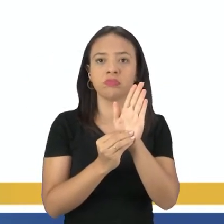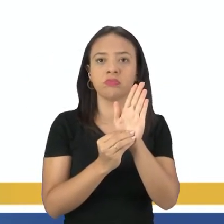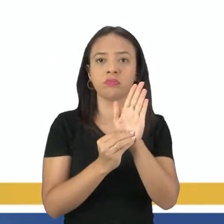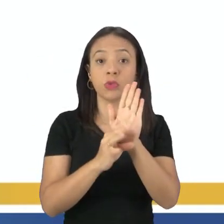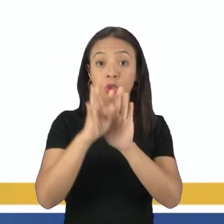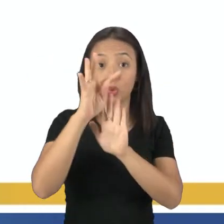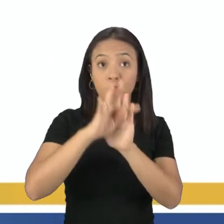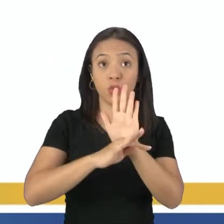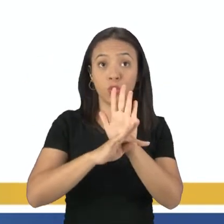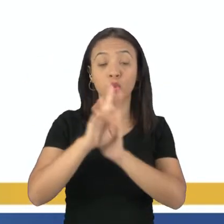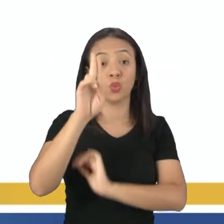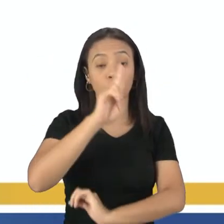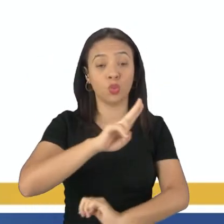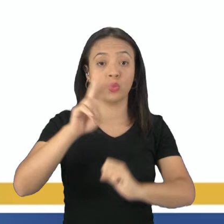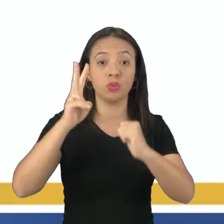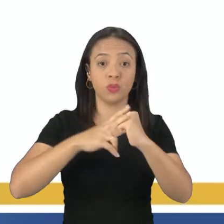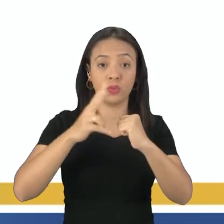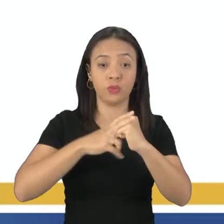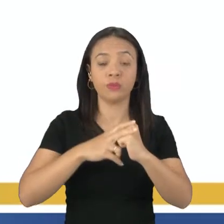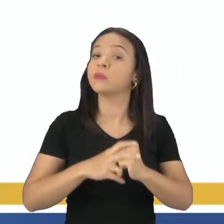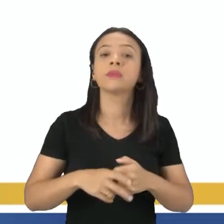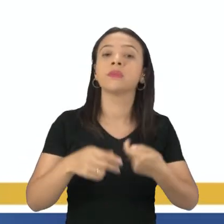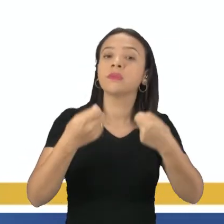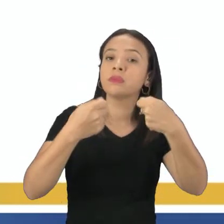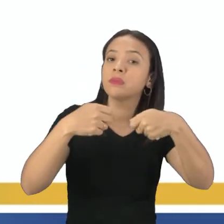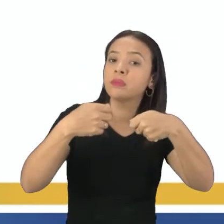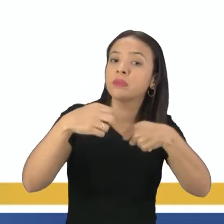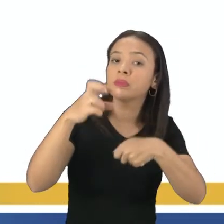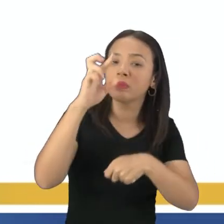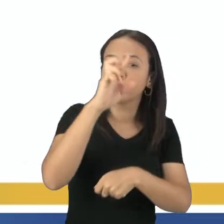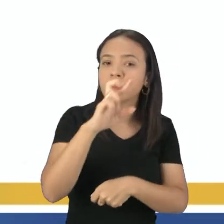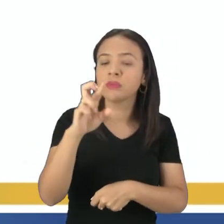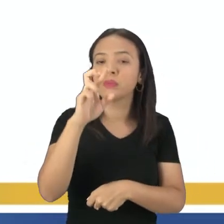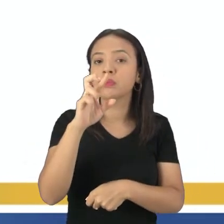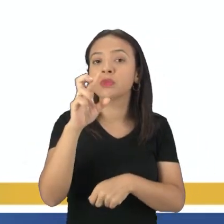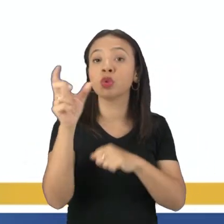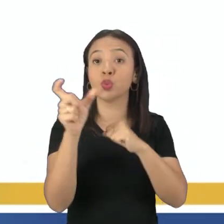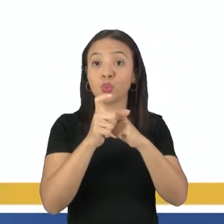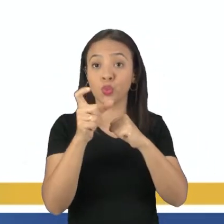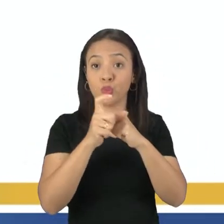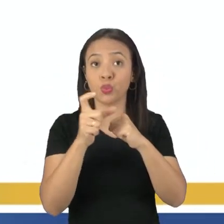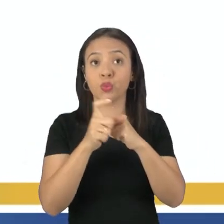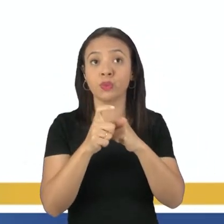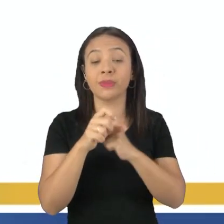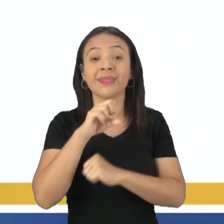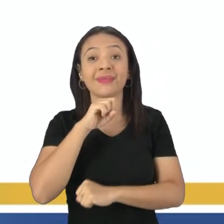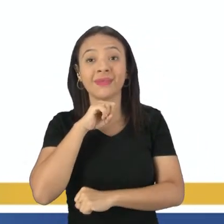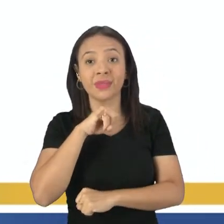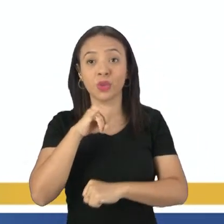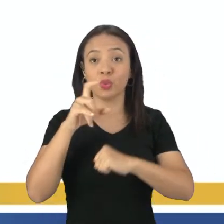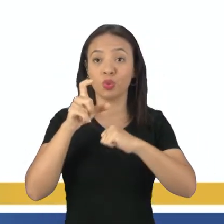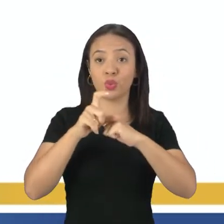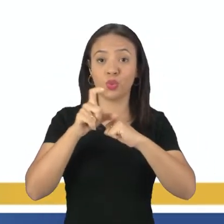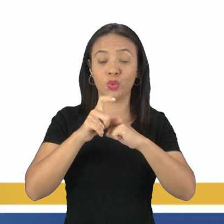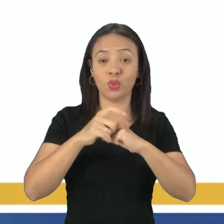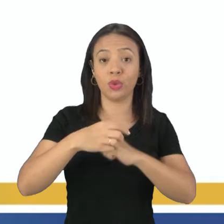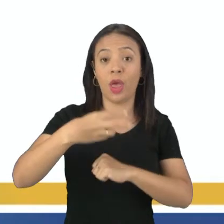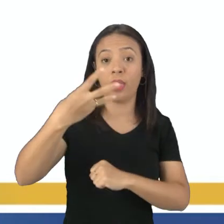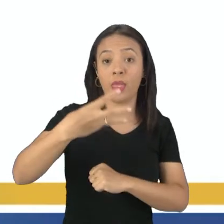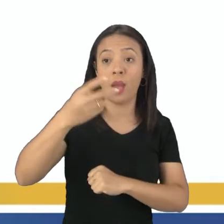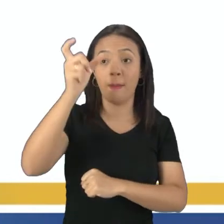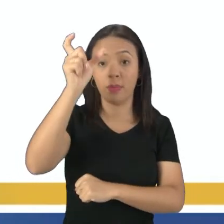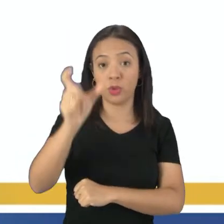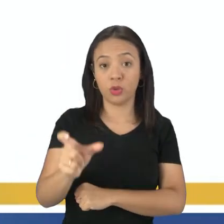esse texto com esses verbos. Vocês vão observar o sujeito. Se o sujeito for terceira pessoa